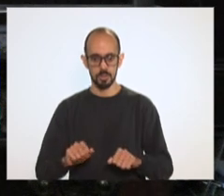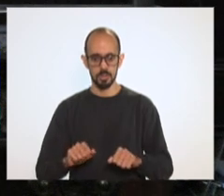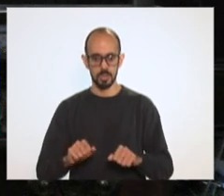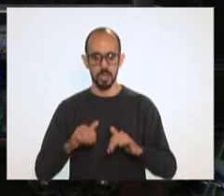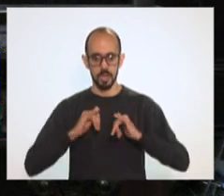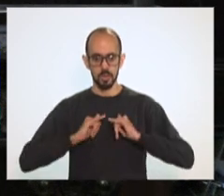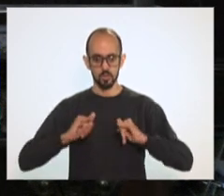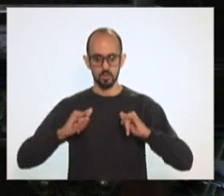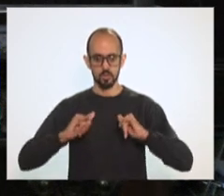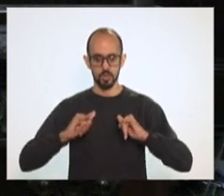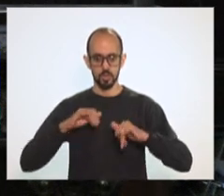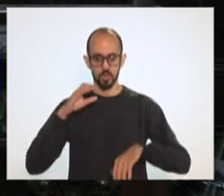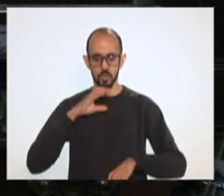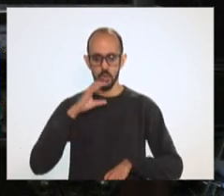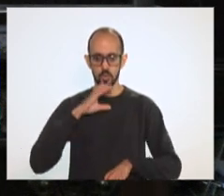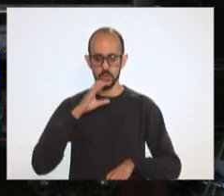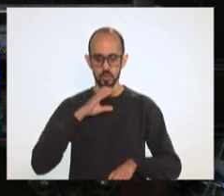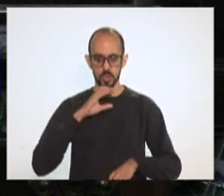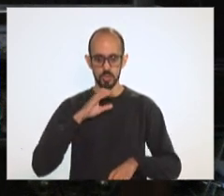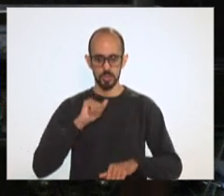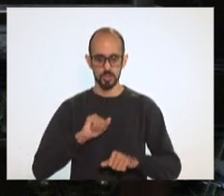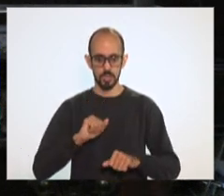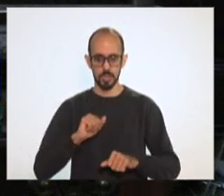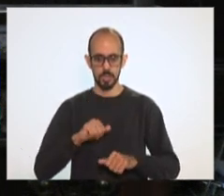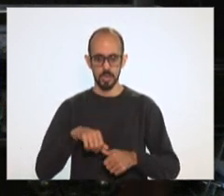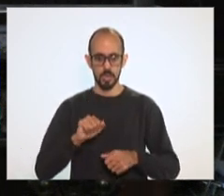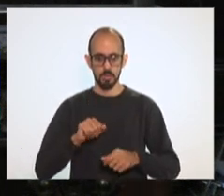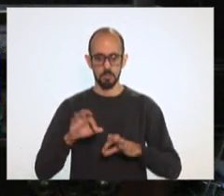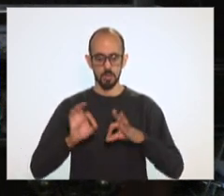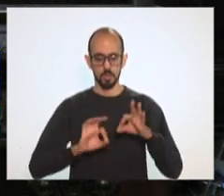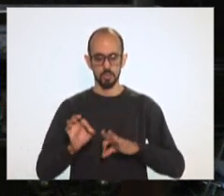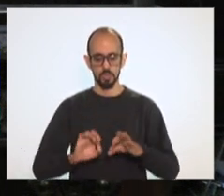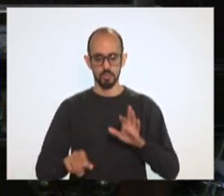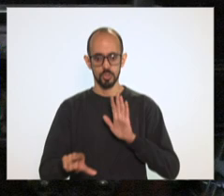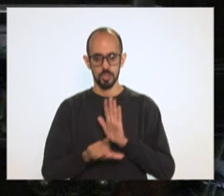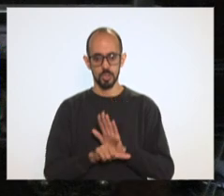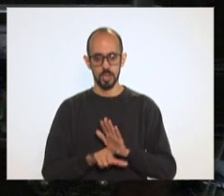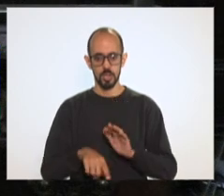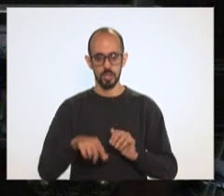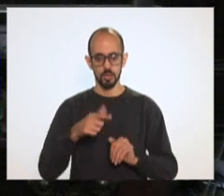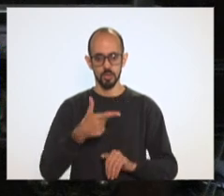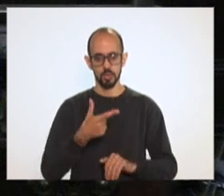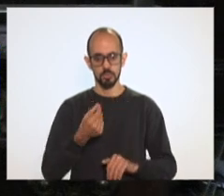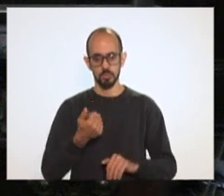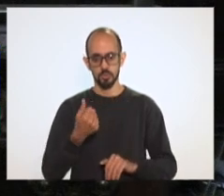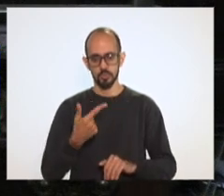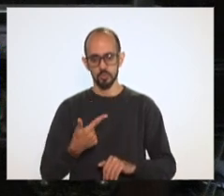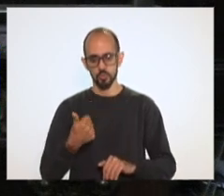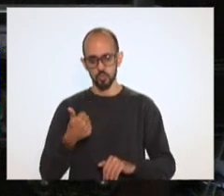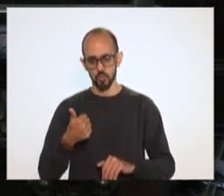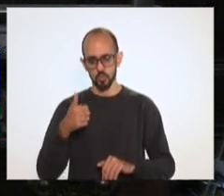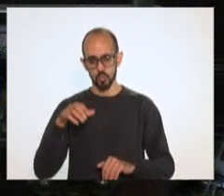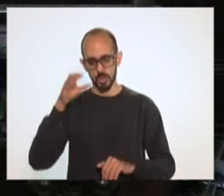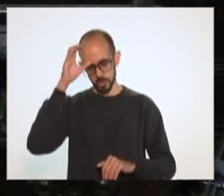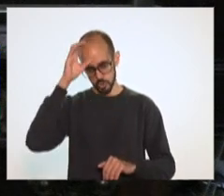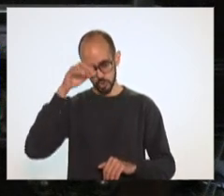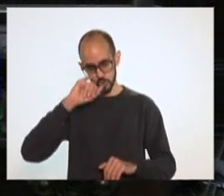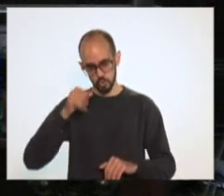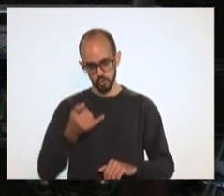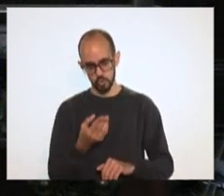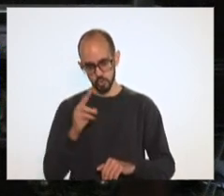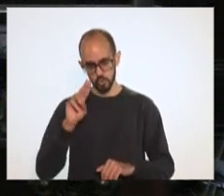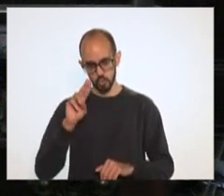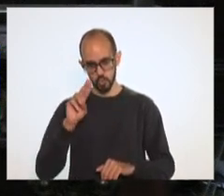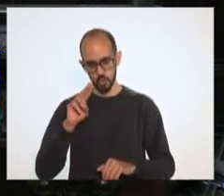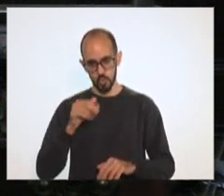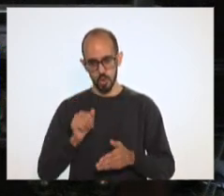regime de urgência em votação em discussão única projeto de lei 3558 de 2021 de autoria deputada Tia Ju que dispõe sobre o afastamento